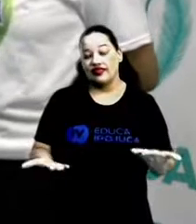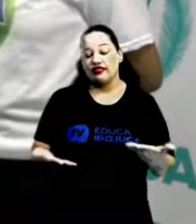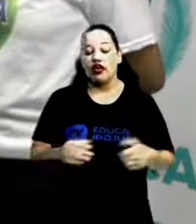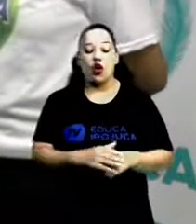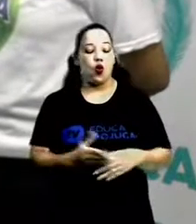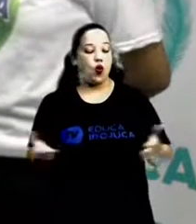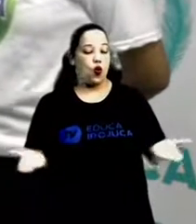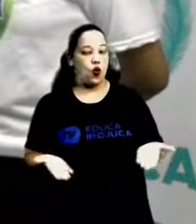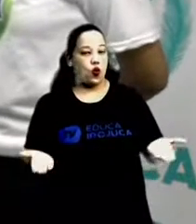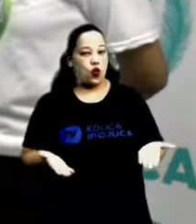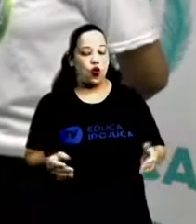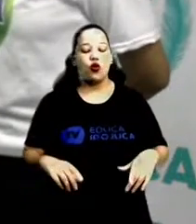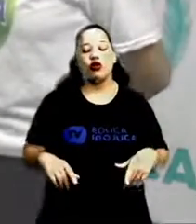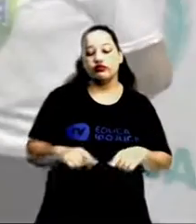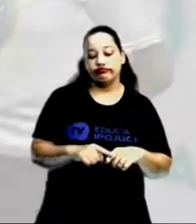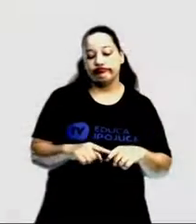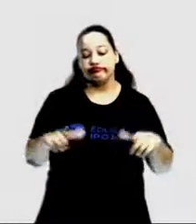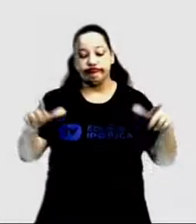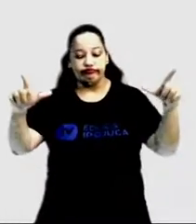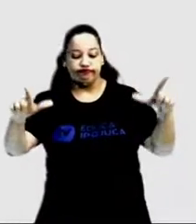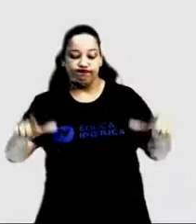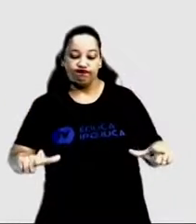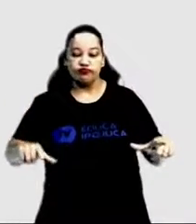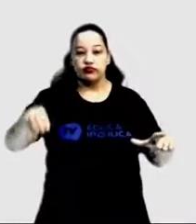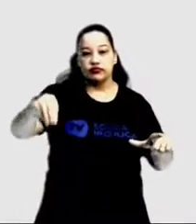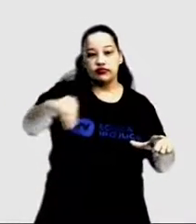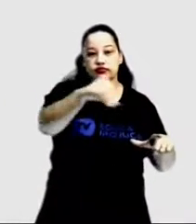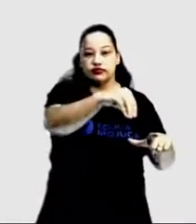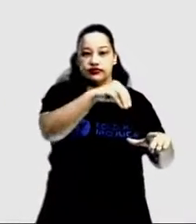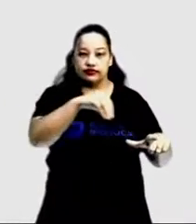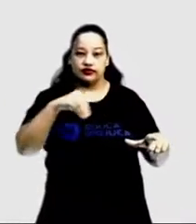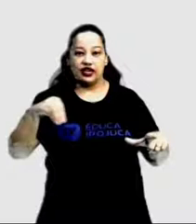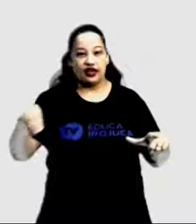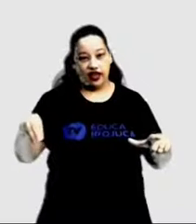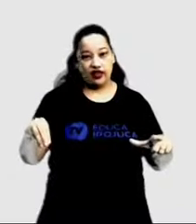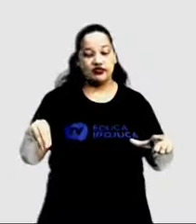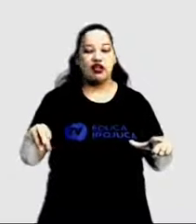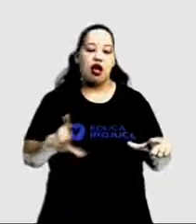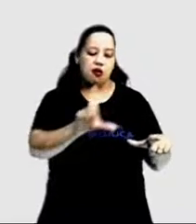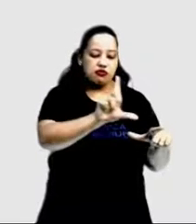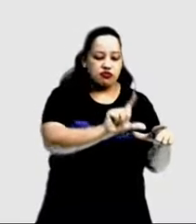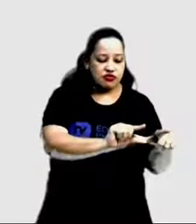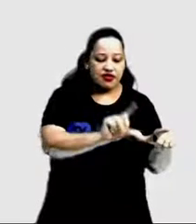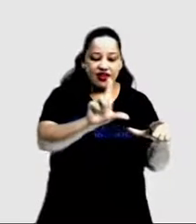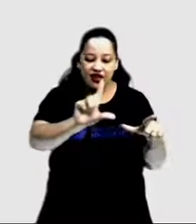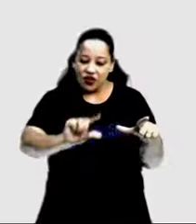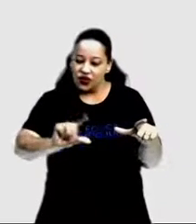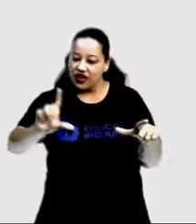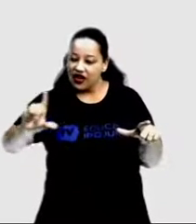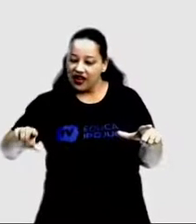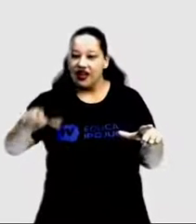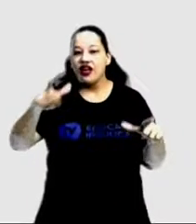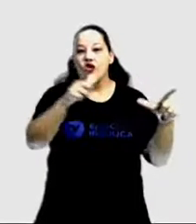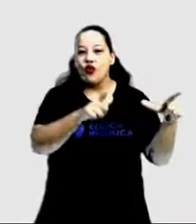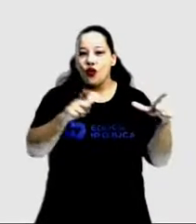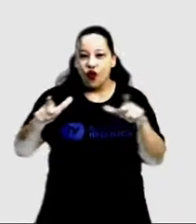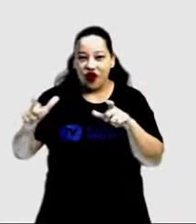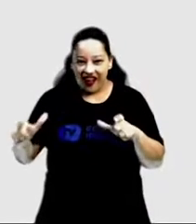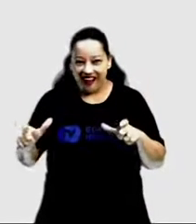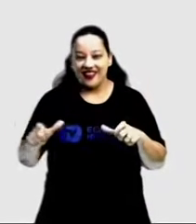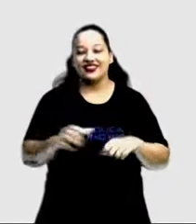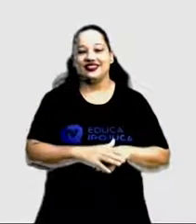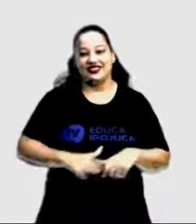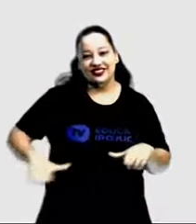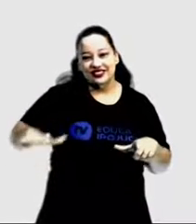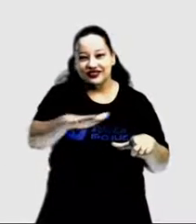Maquete é a representação em miniatura de um determinado espaço, que